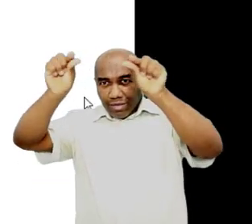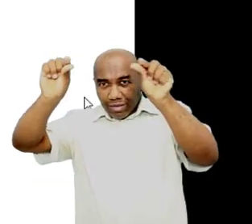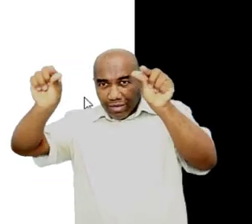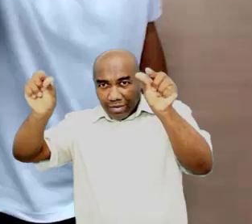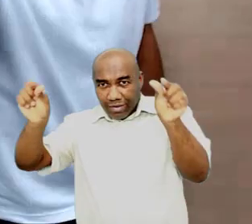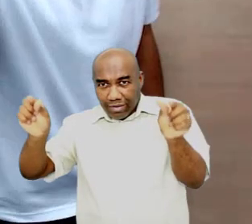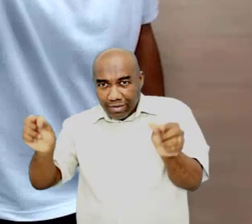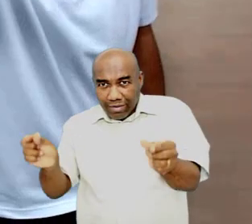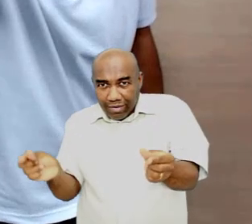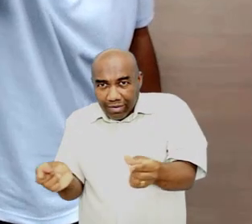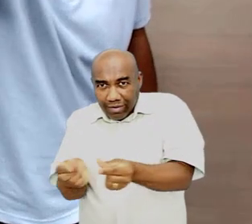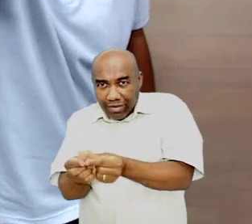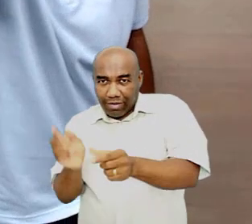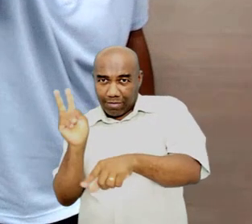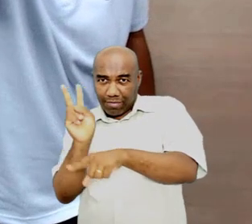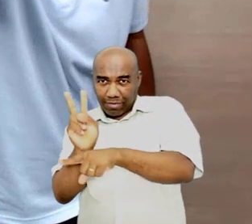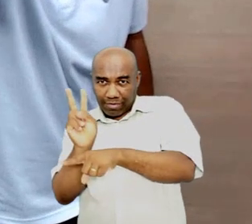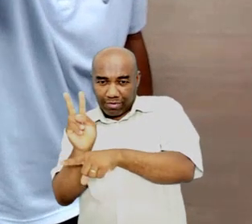constituído de